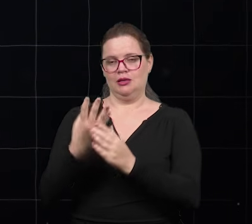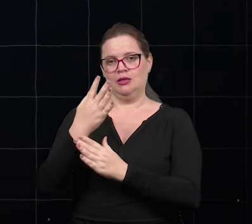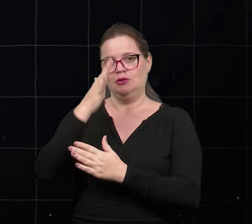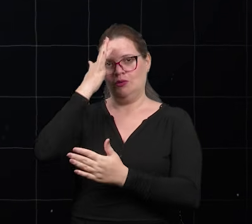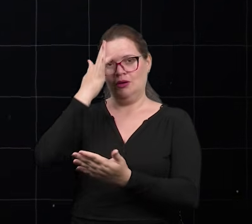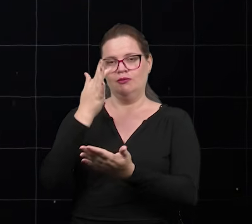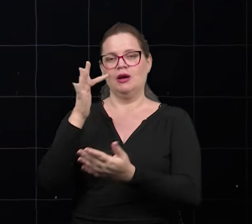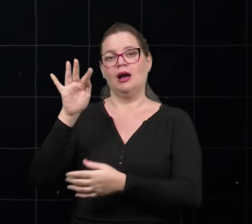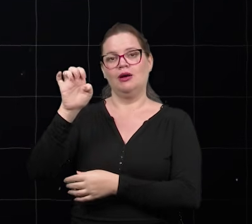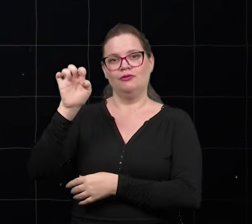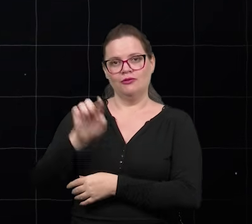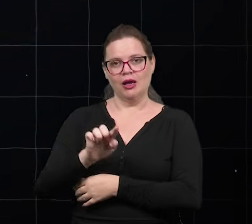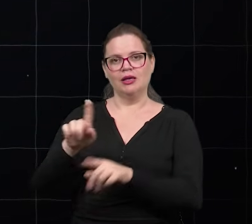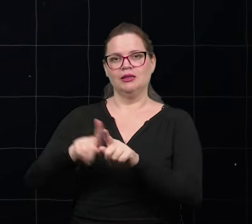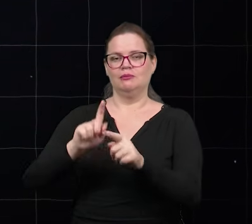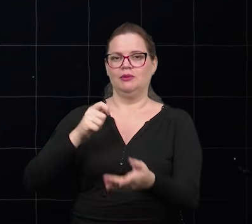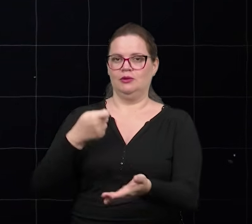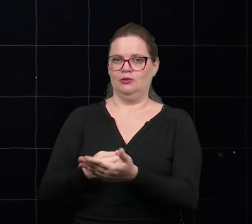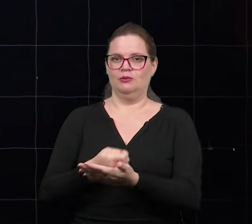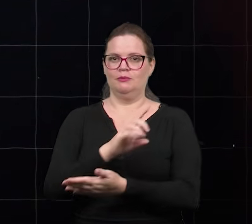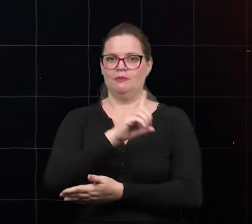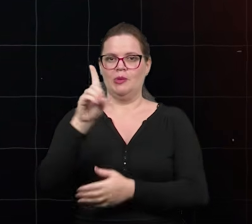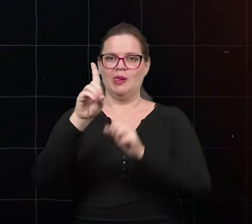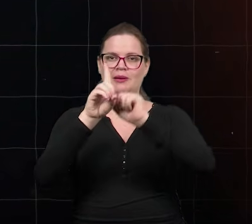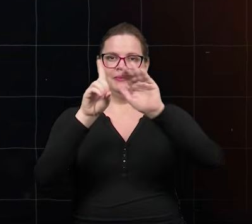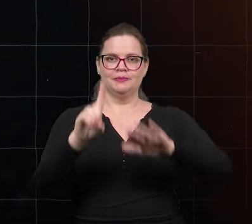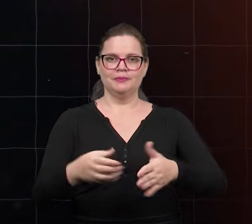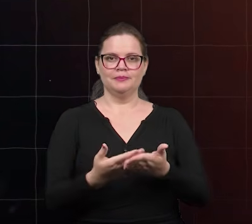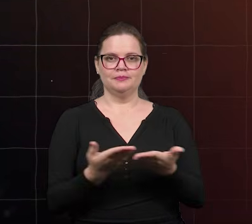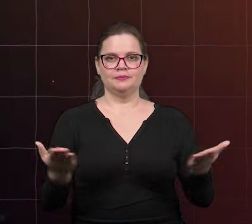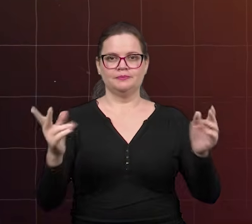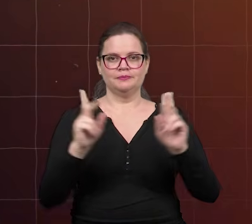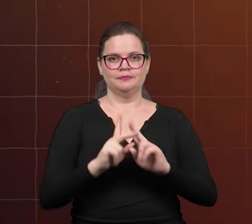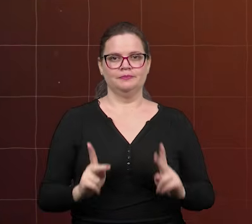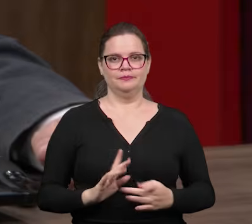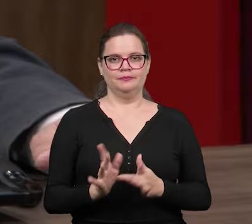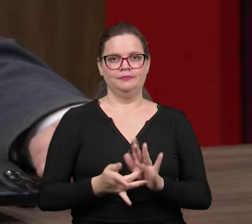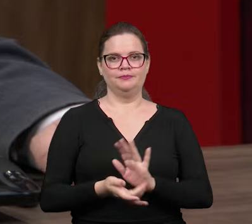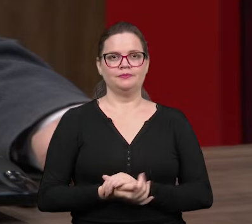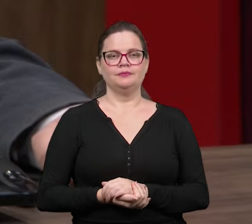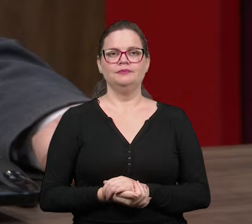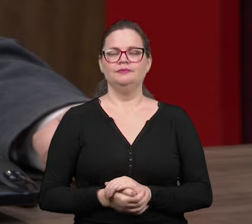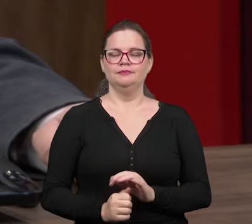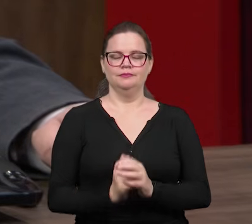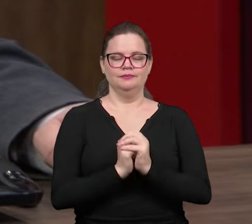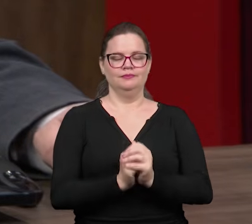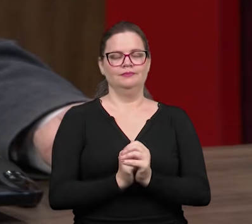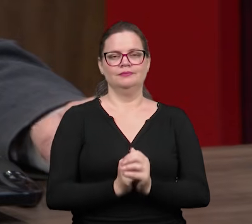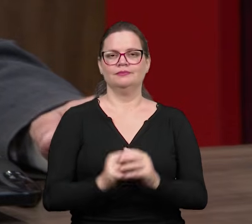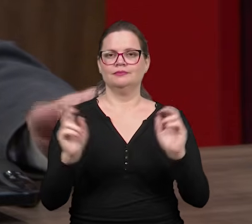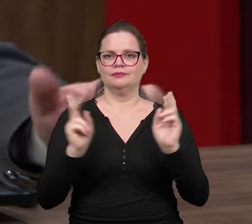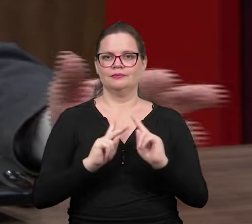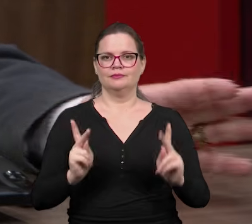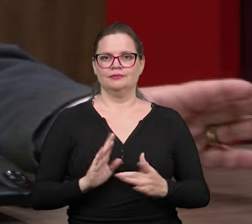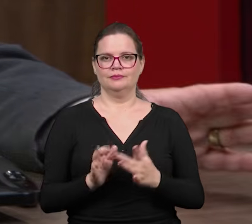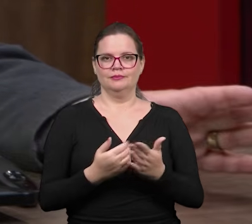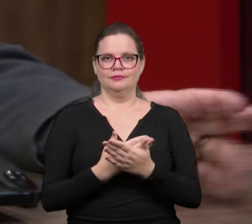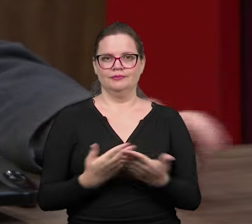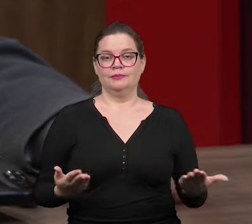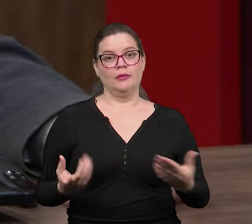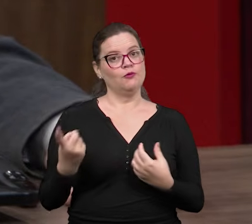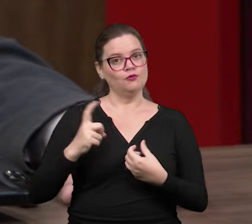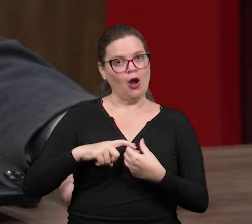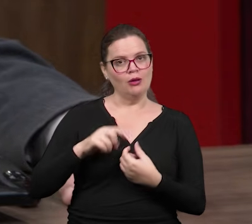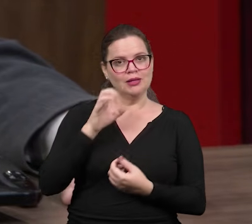da nossa fé. Que Deus abençoe a todos. A paz do Senhor. Amém, Willer. Pai do Senhor, tem que voltar